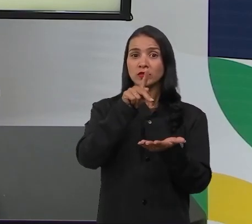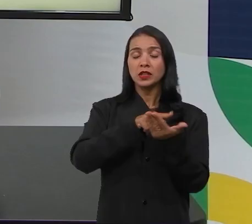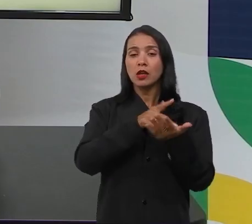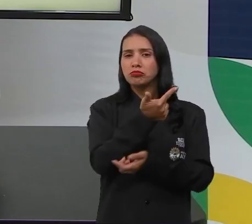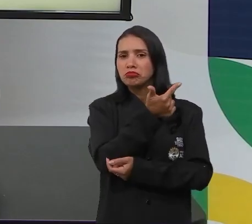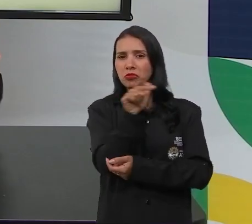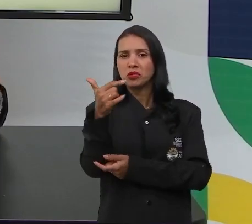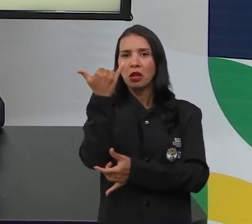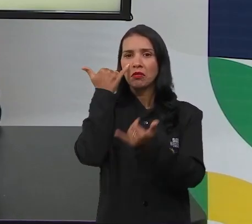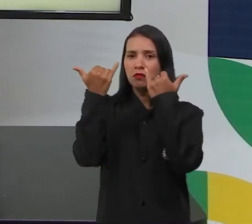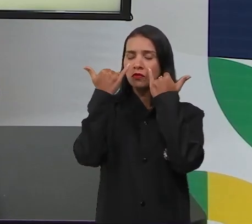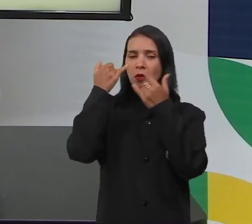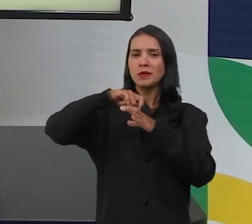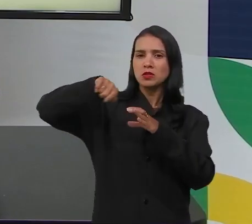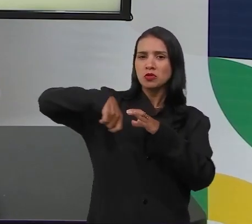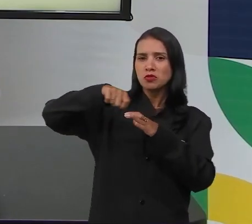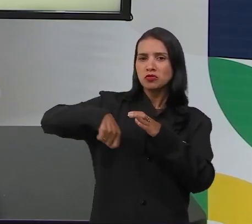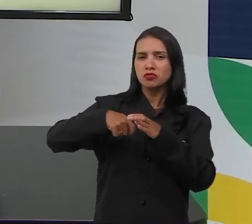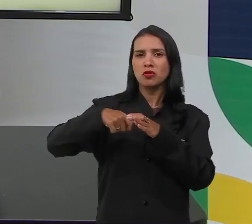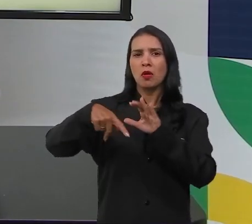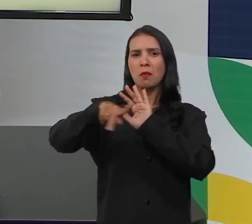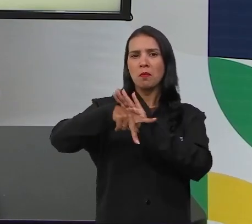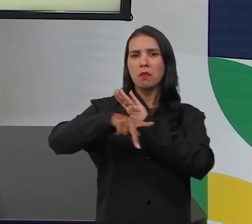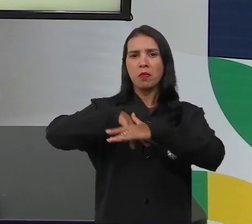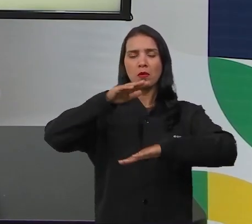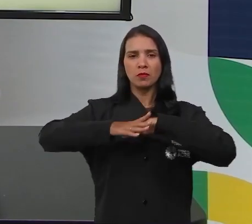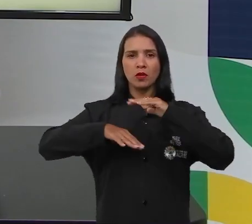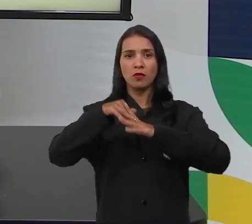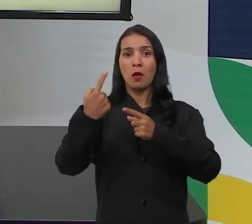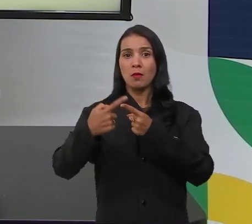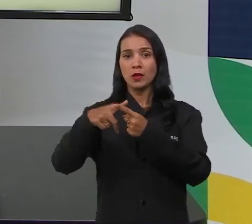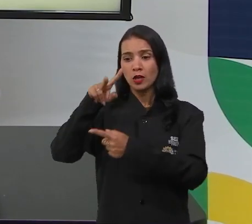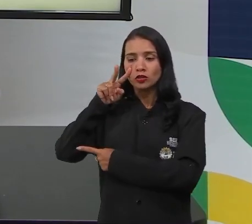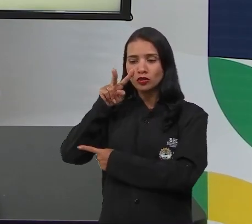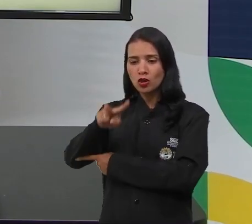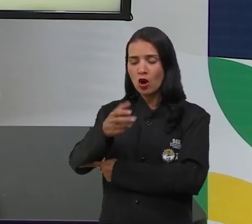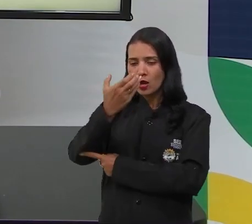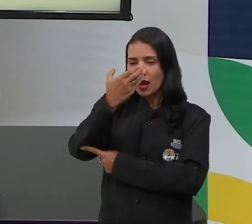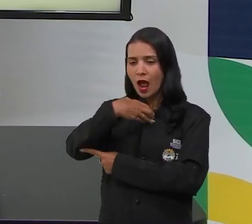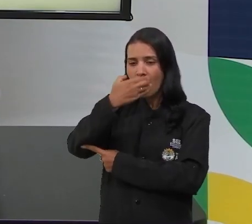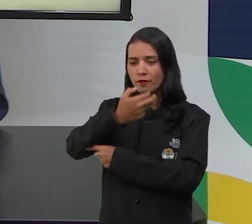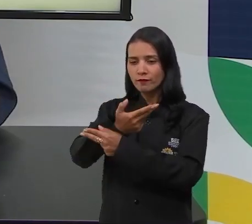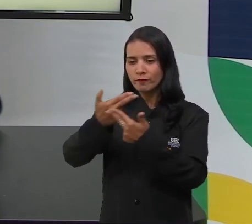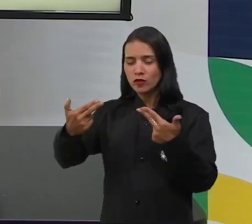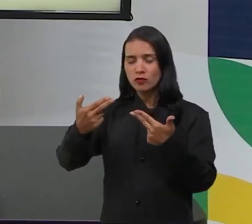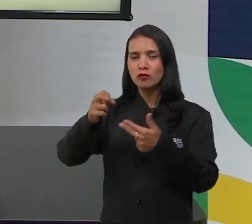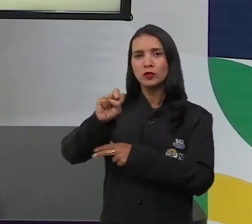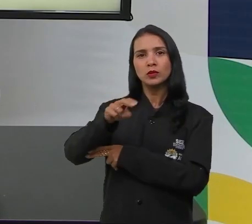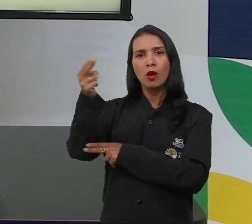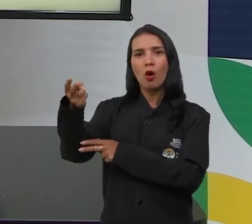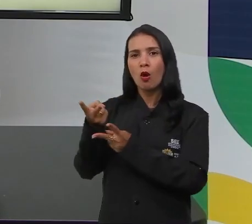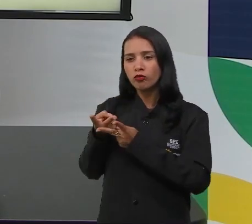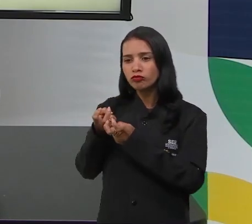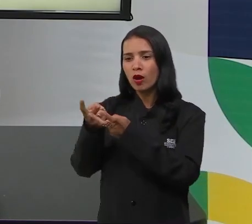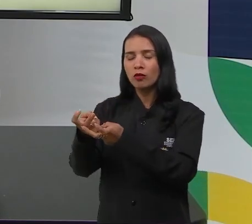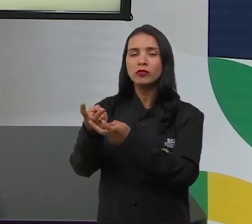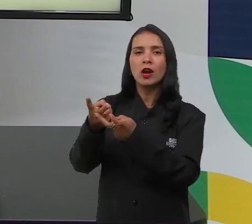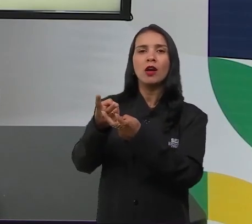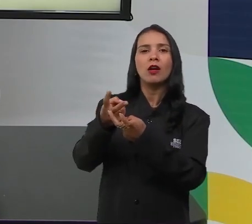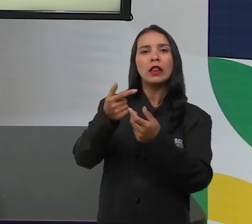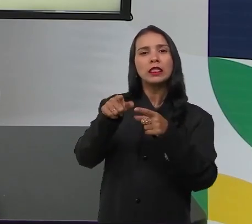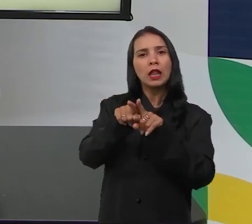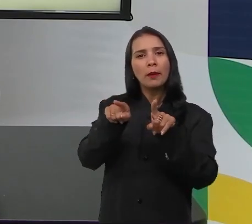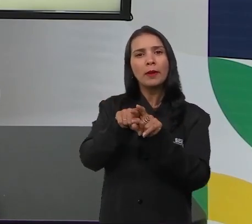está implícito ali, né? Então, ali, a gente vê uma fruta, a gente vê um legume, a gente sabe que ela está no seu estado original, né? Como ele foi criado, ele